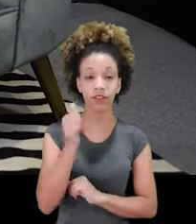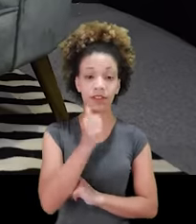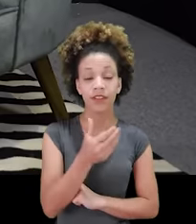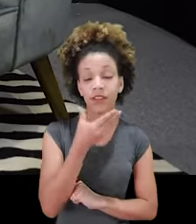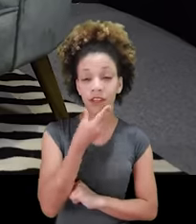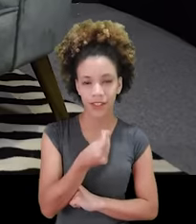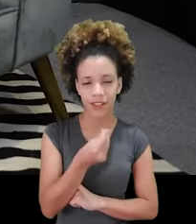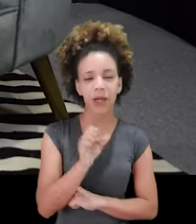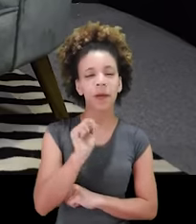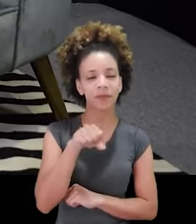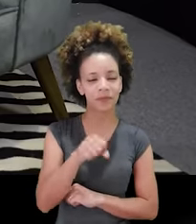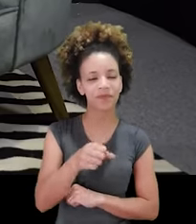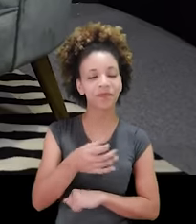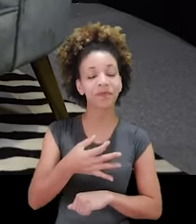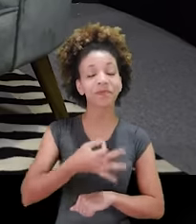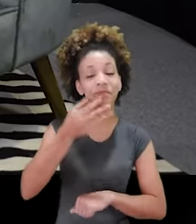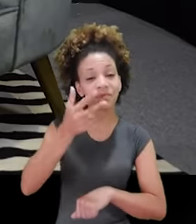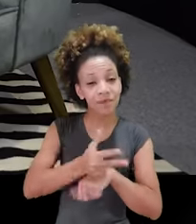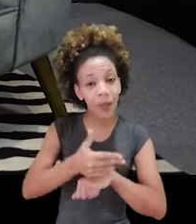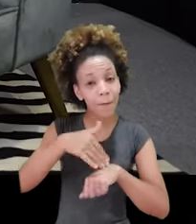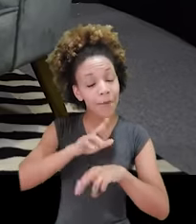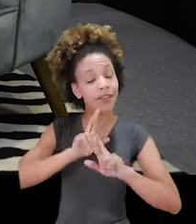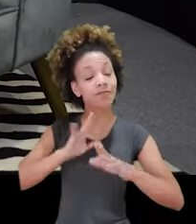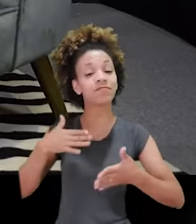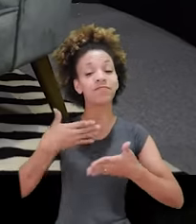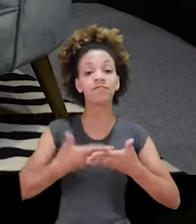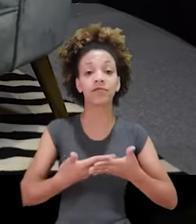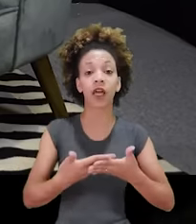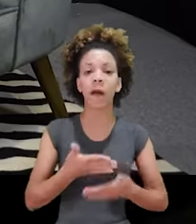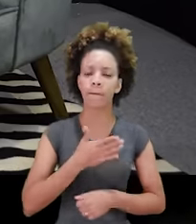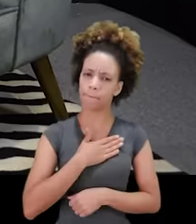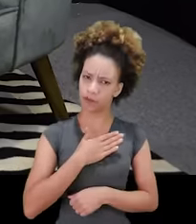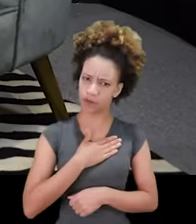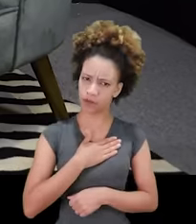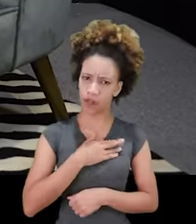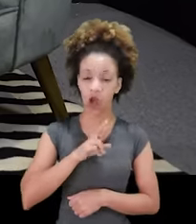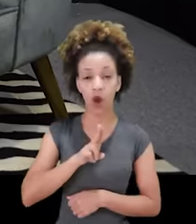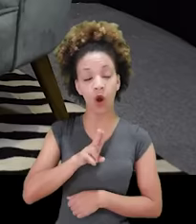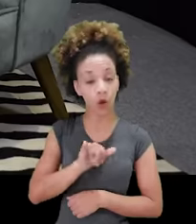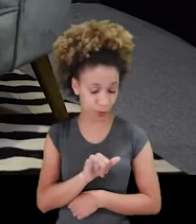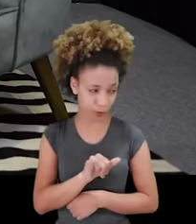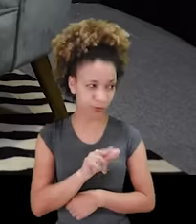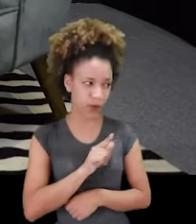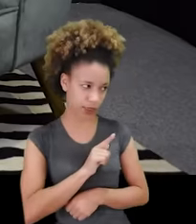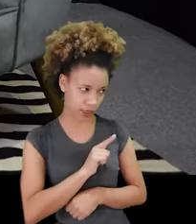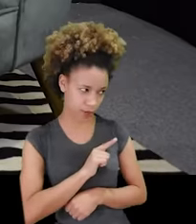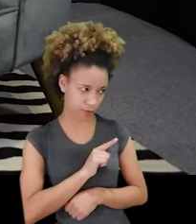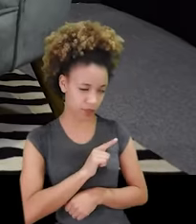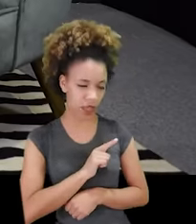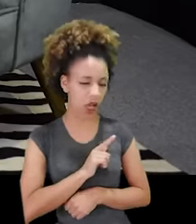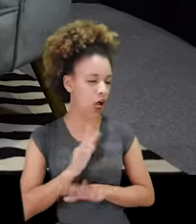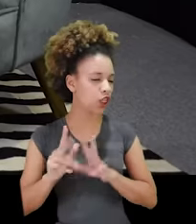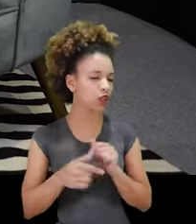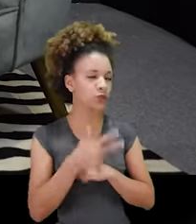Senhoras e senhores, esse sim é um dos achismos mais esperados de todos os tempos. Esse por mim, Rui. Eu tenho um... Todo